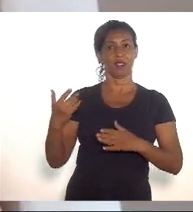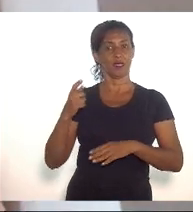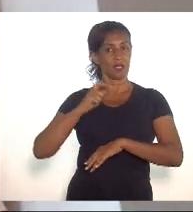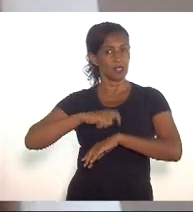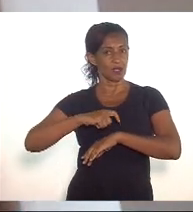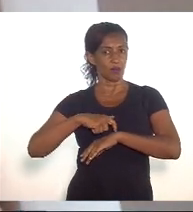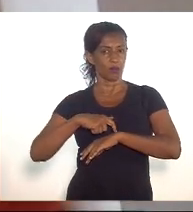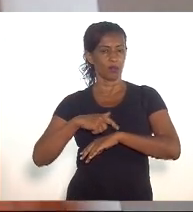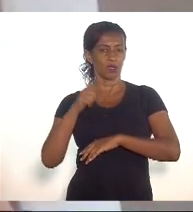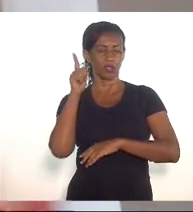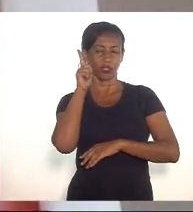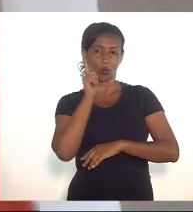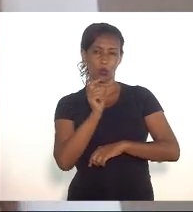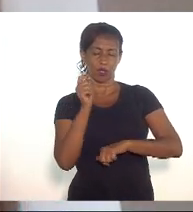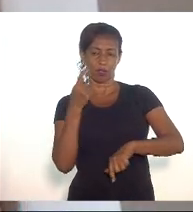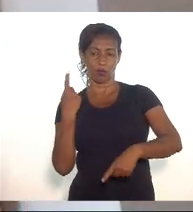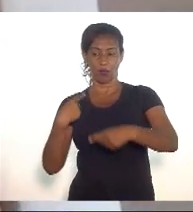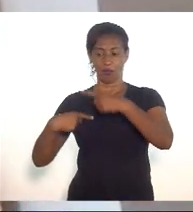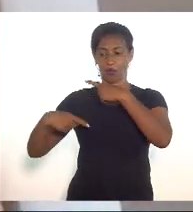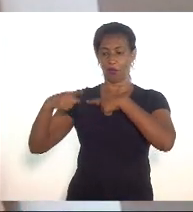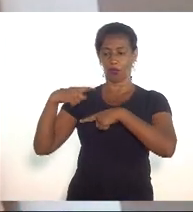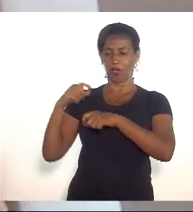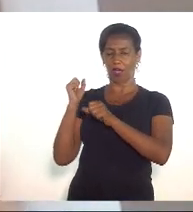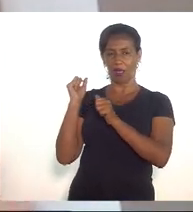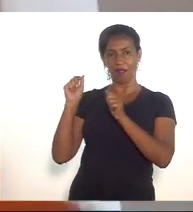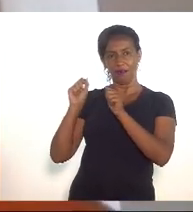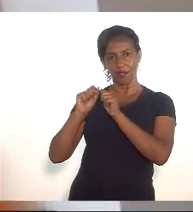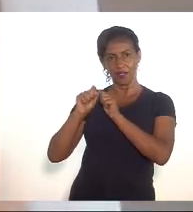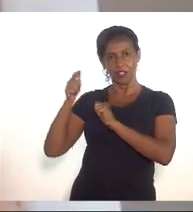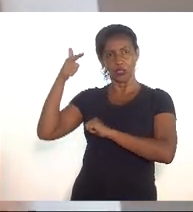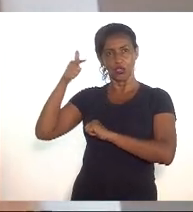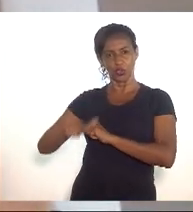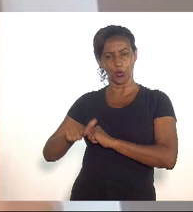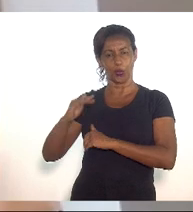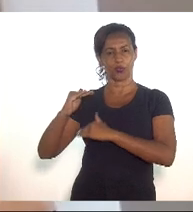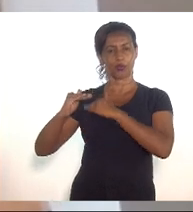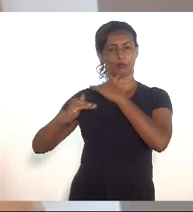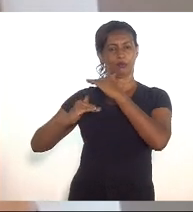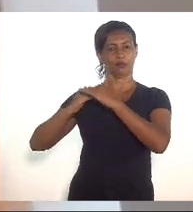tentando reconstruir esse processo.